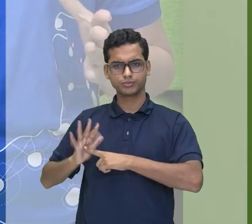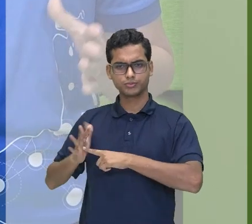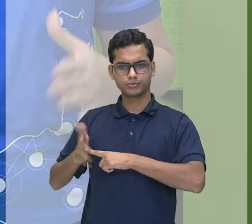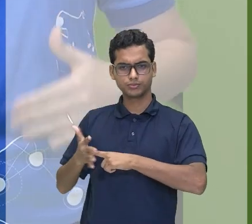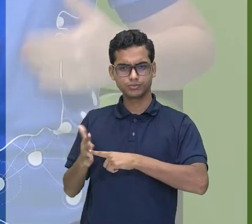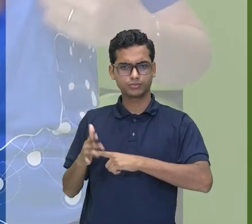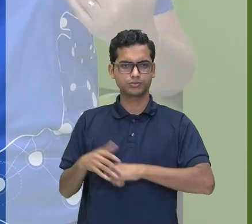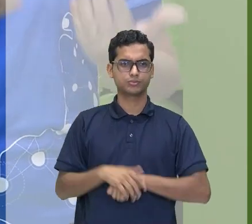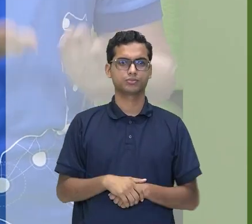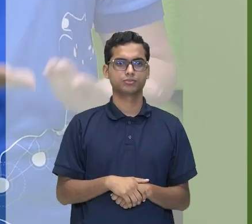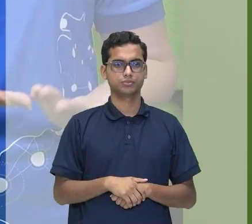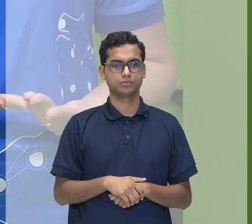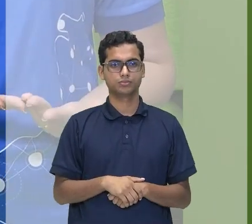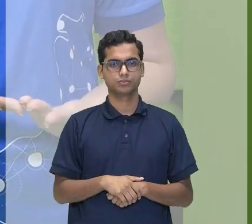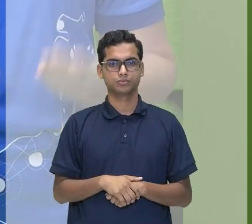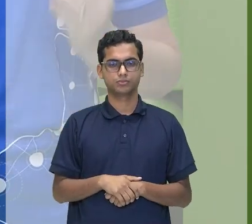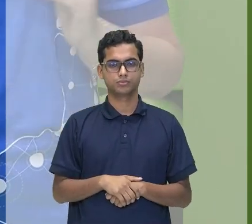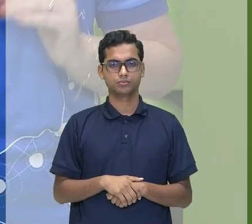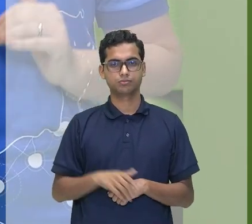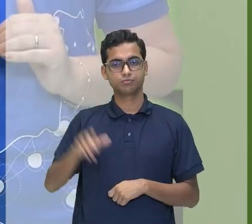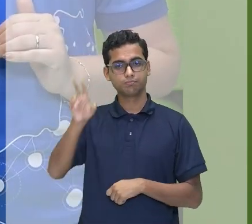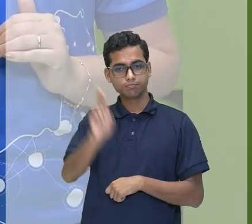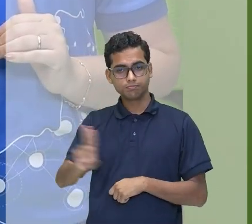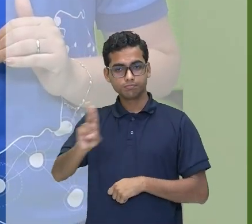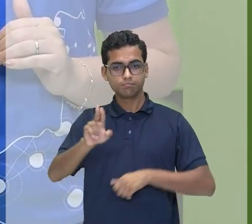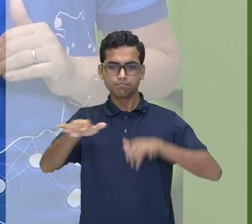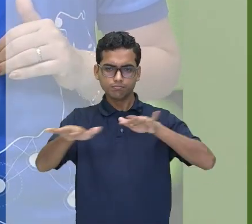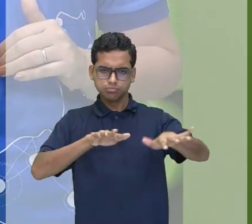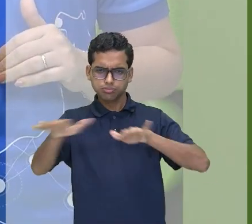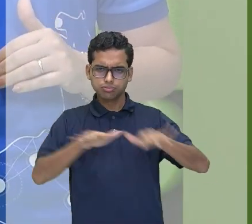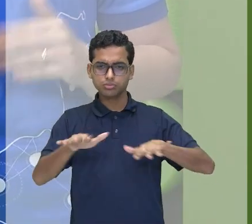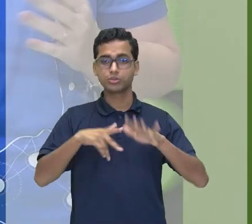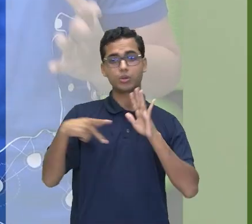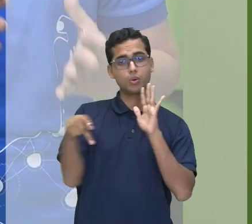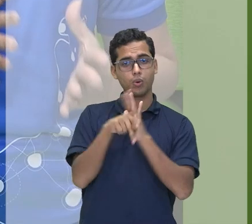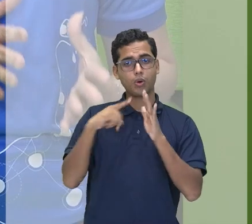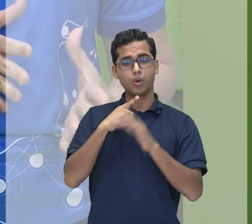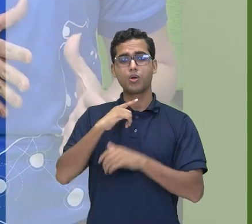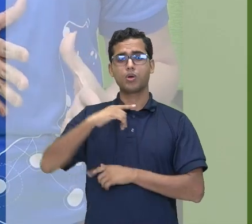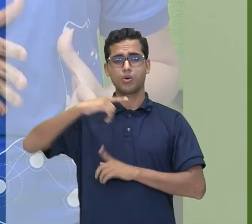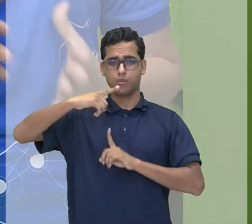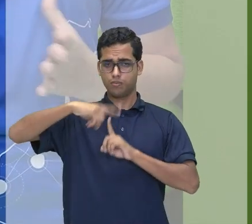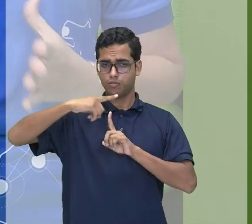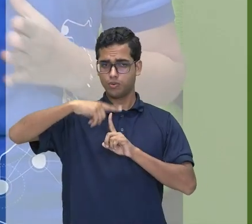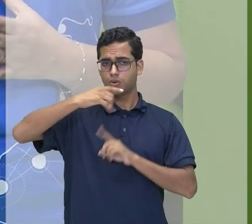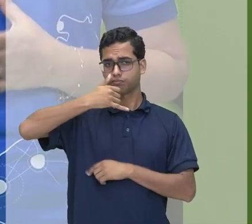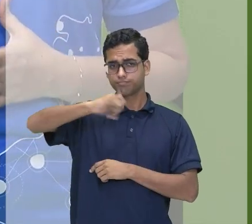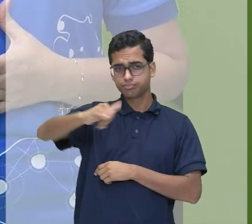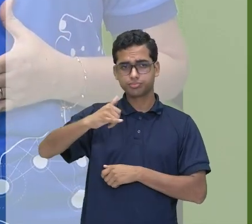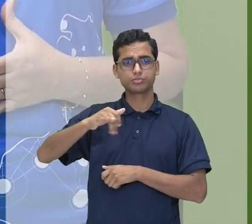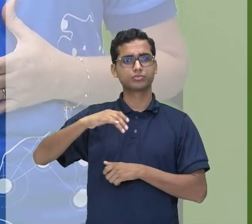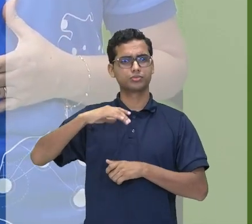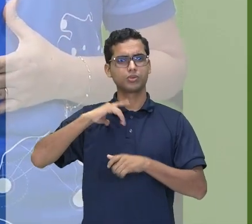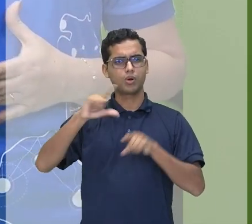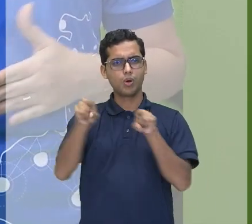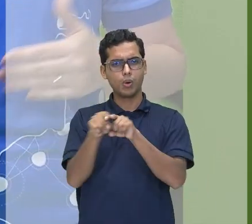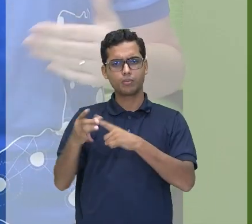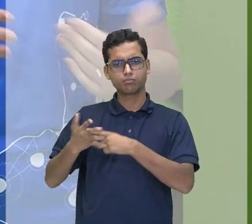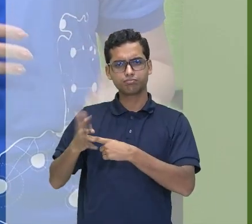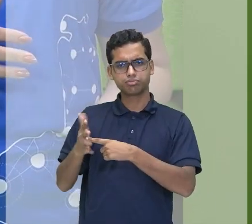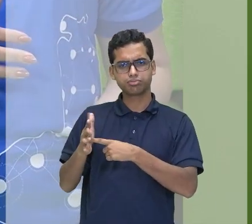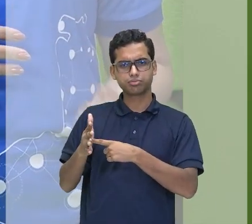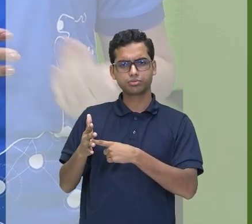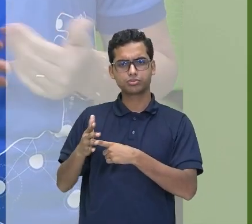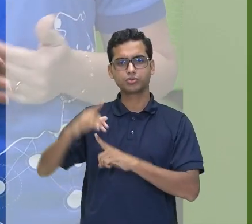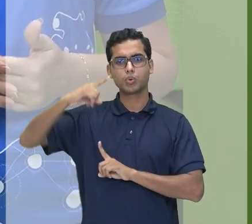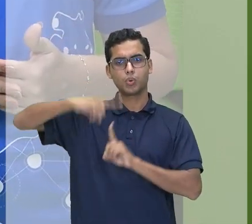aí que por meio do movimento, a energia mecânica, ela é um dos tipos, né, de energia, tá?